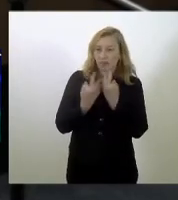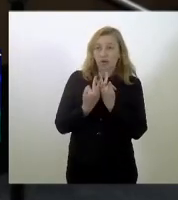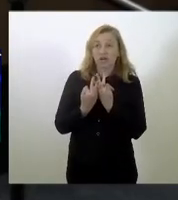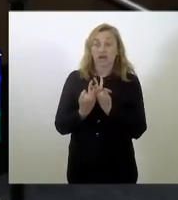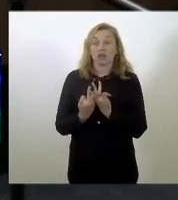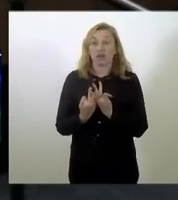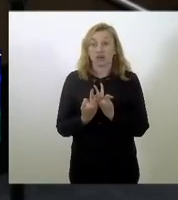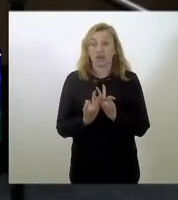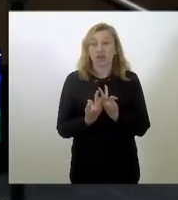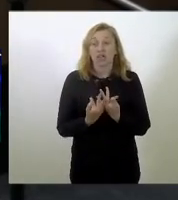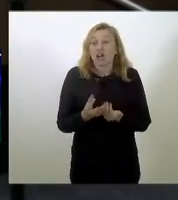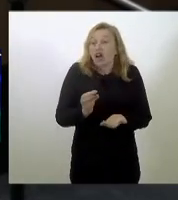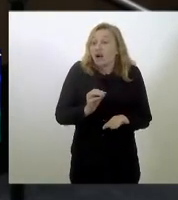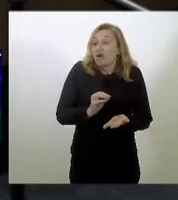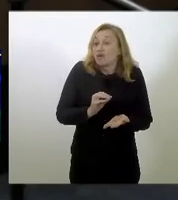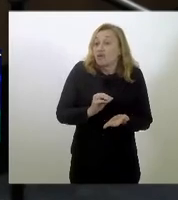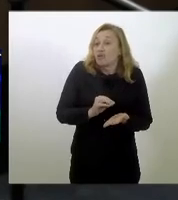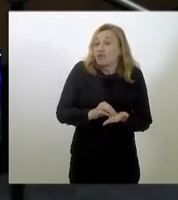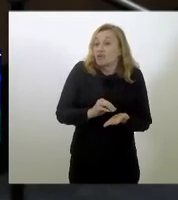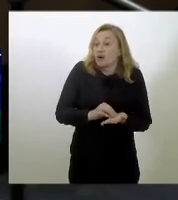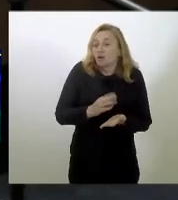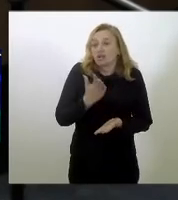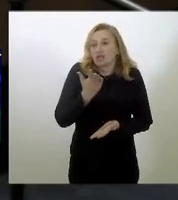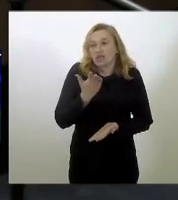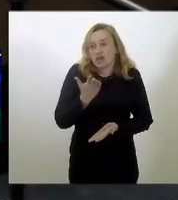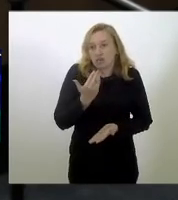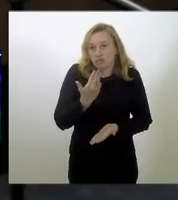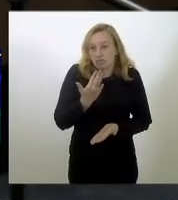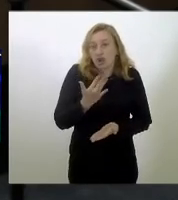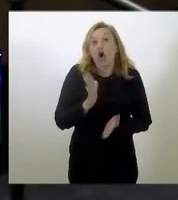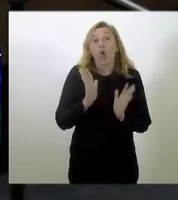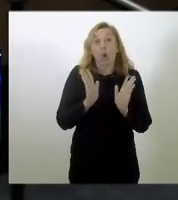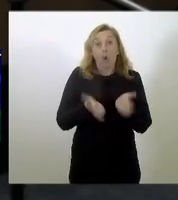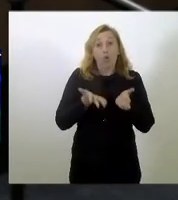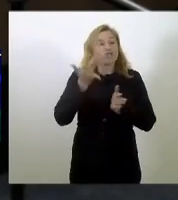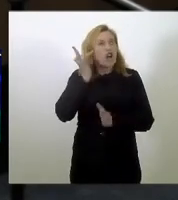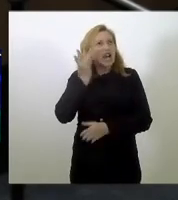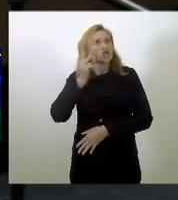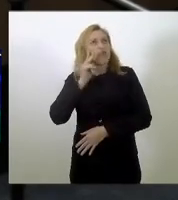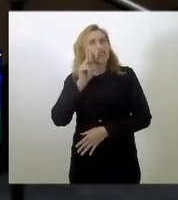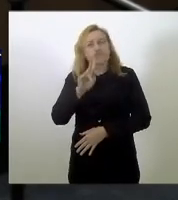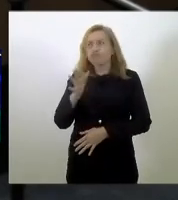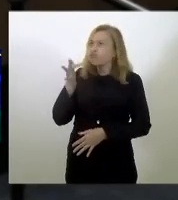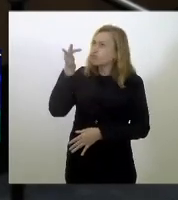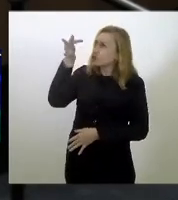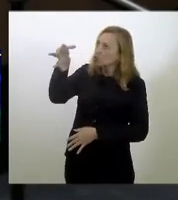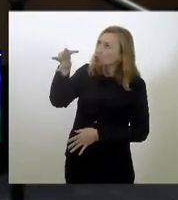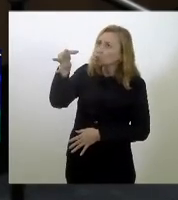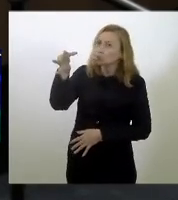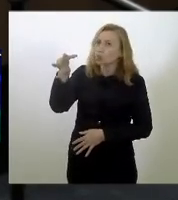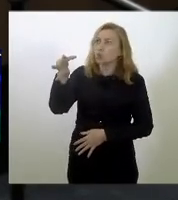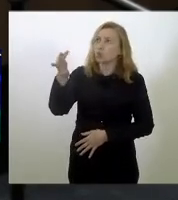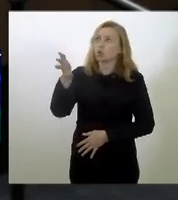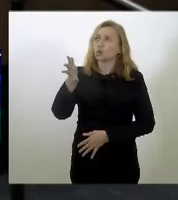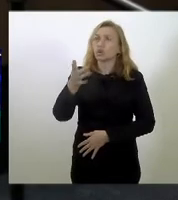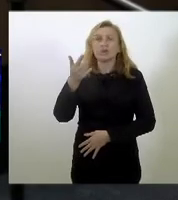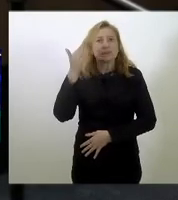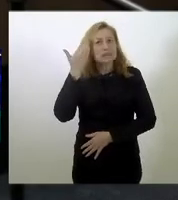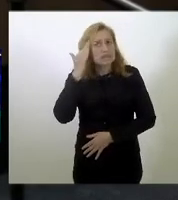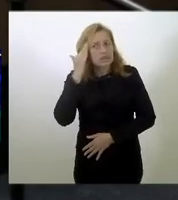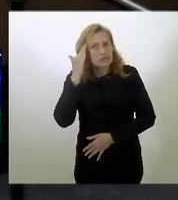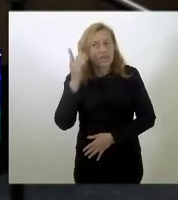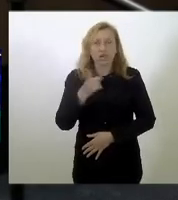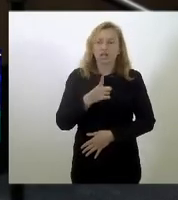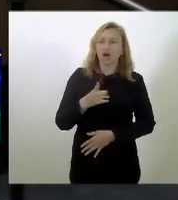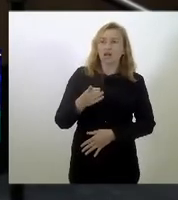à insegurança alimentar. Acho que hoje, olhando para o futuro e trazendo no nosso coração a